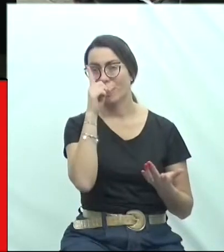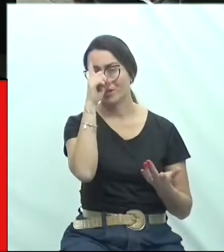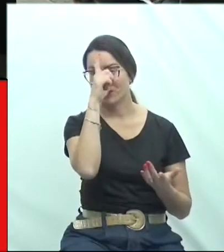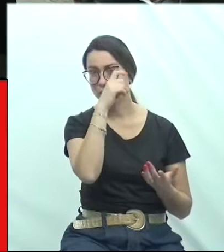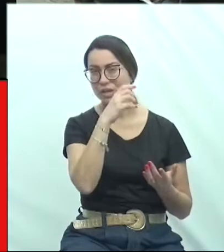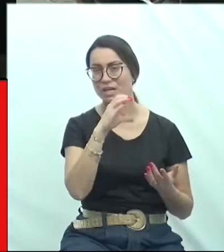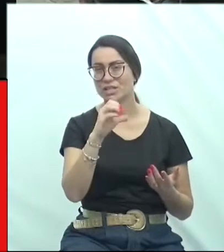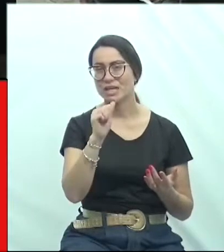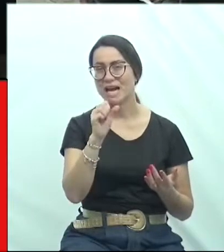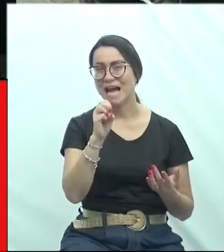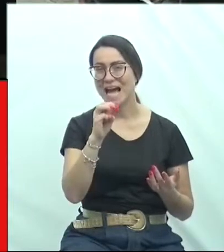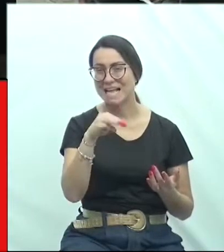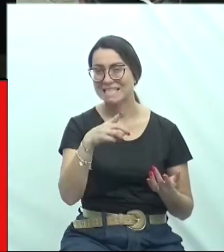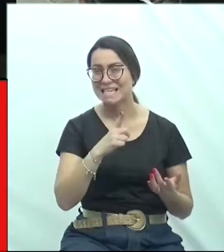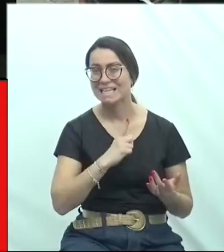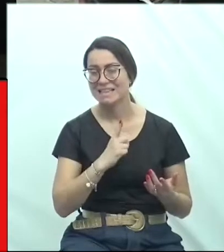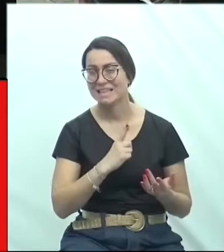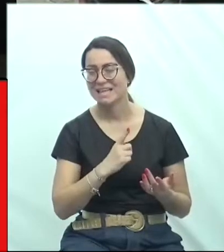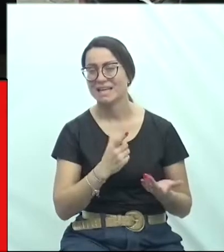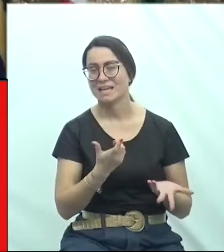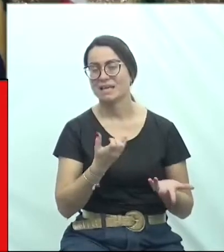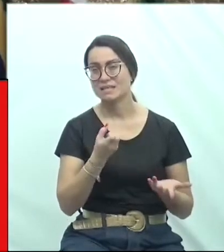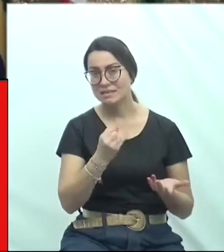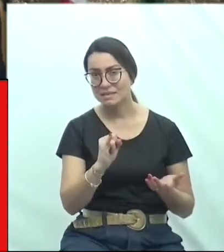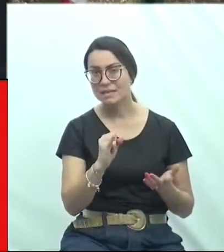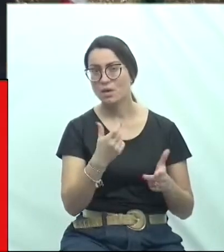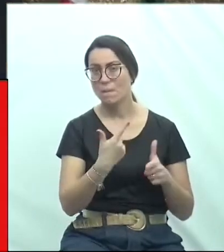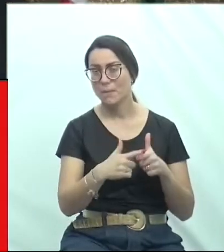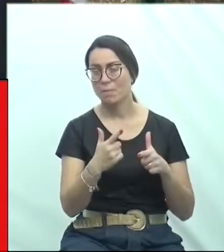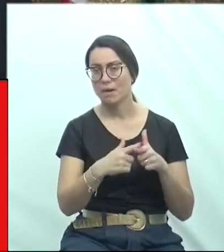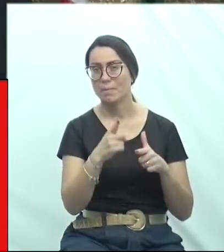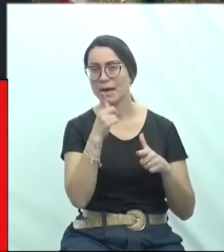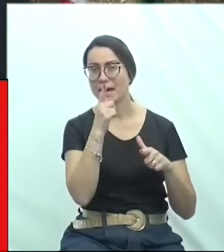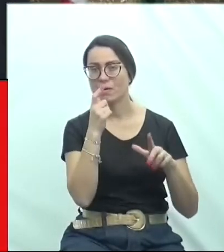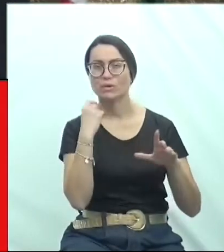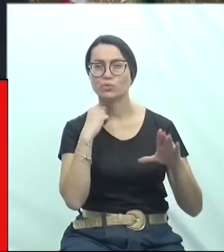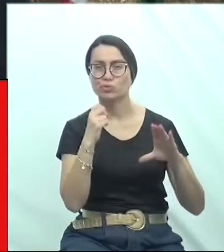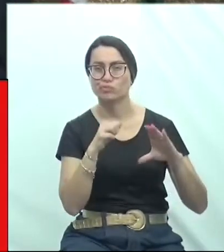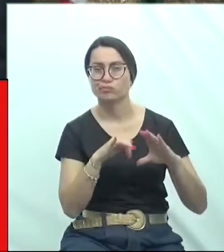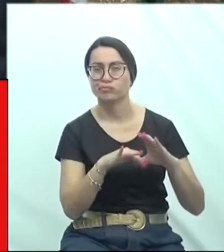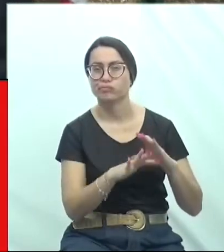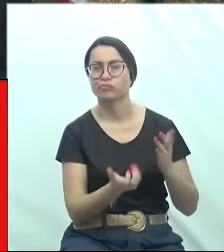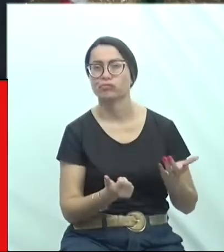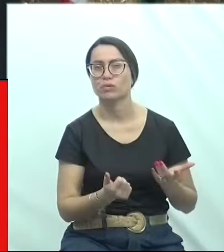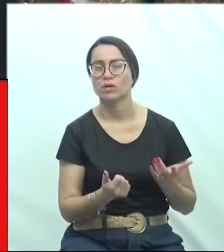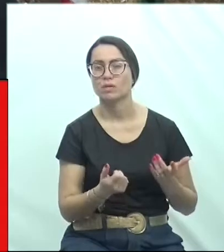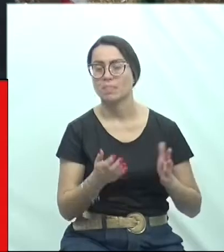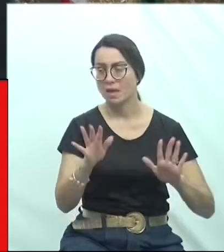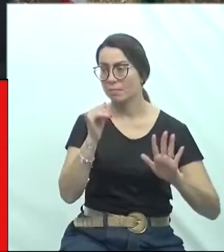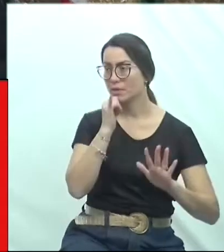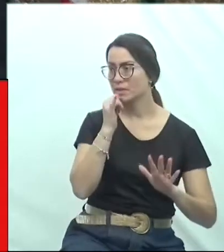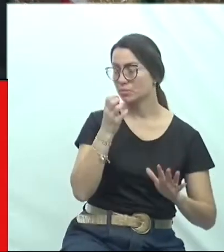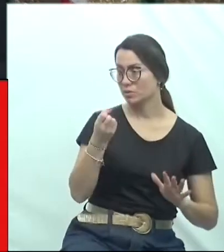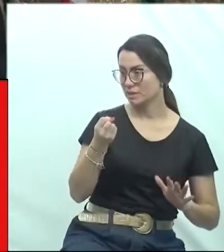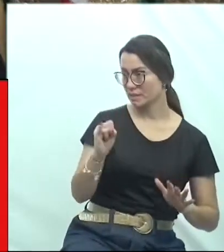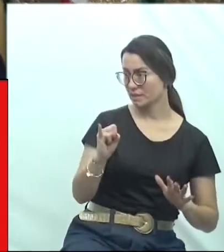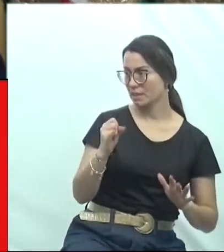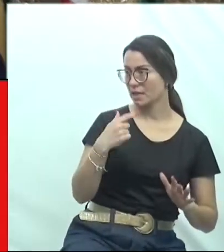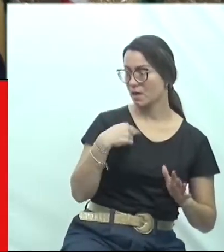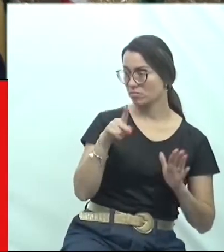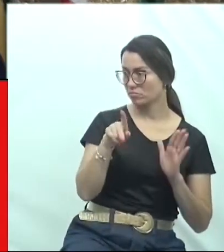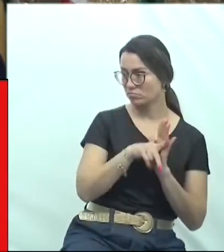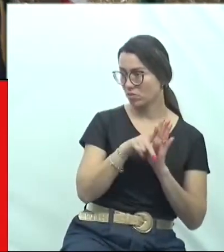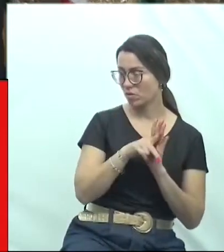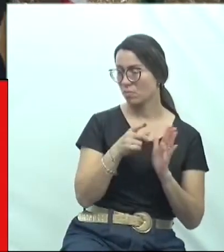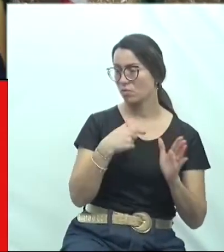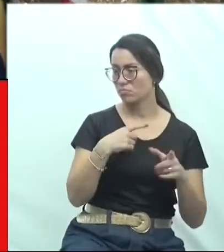de contaminar a rede da Casan, por que que a Casan não coloca? Então, se eu sou proprietário, eu coloco meu relógio com 1,5 metros, com